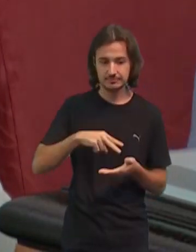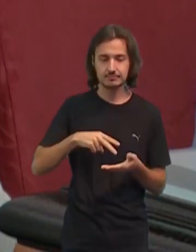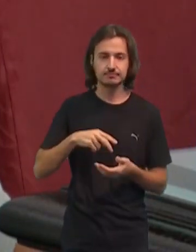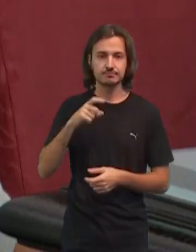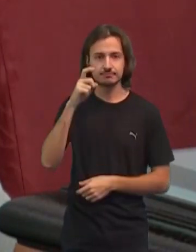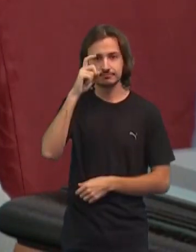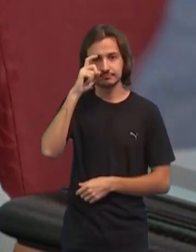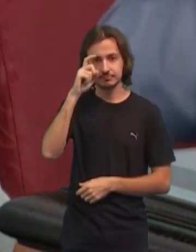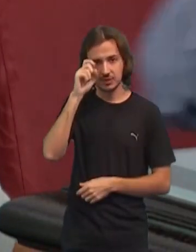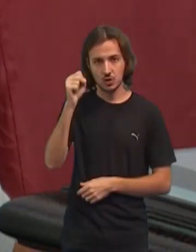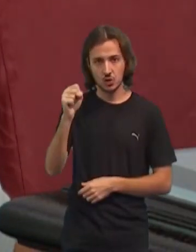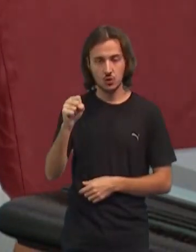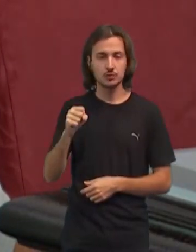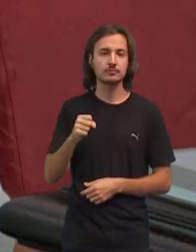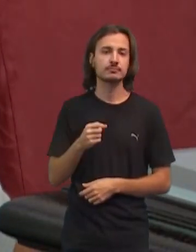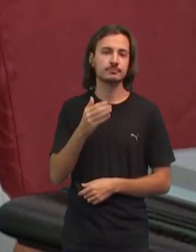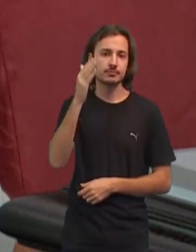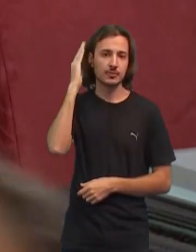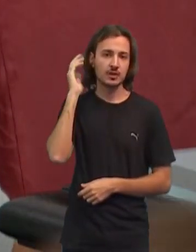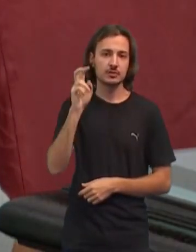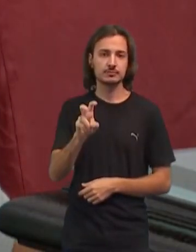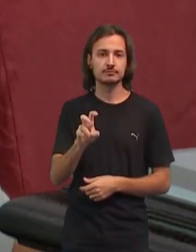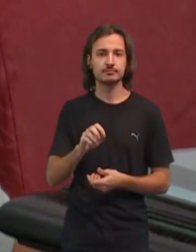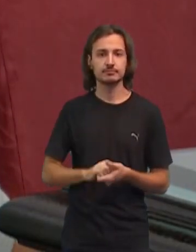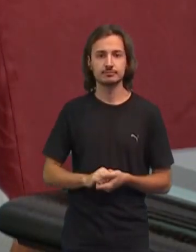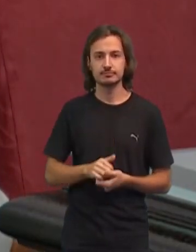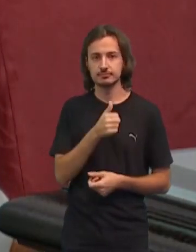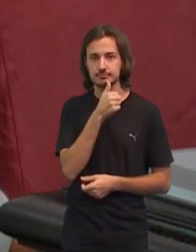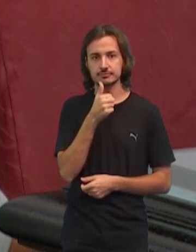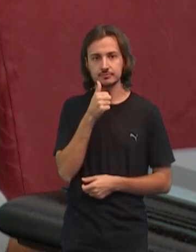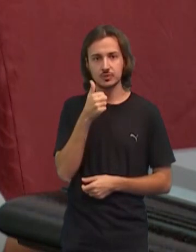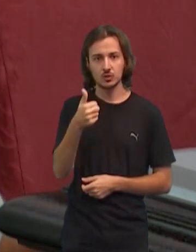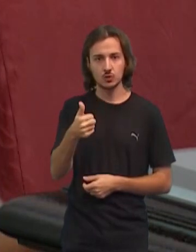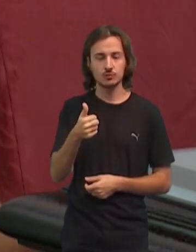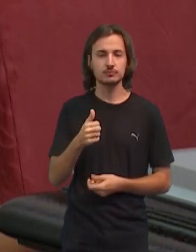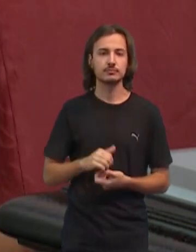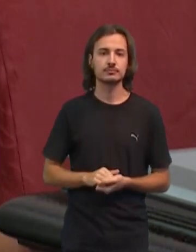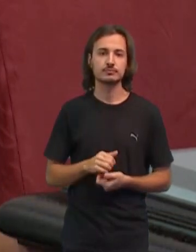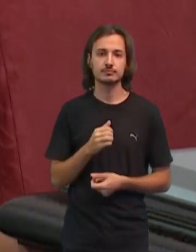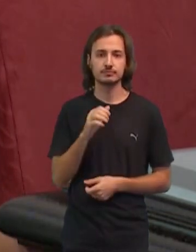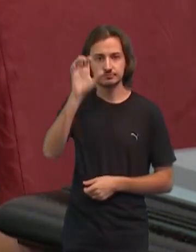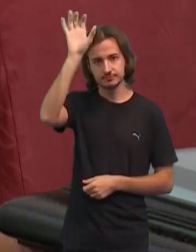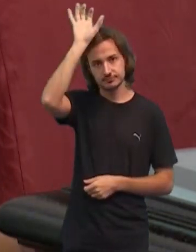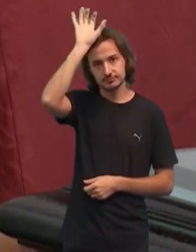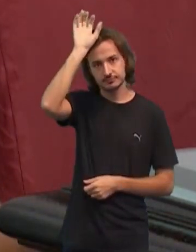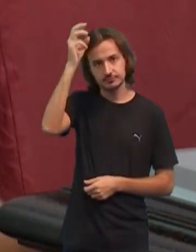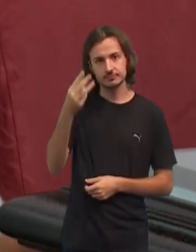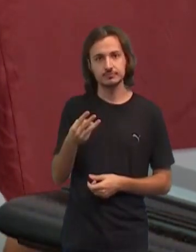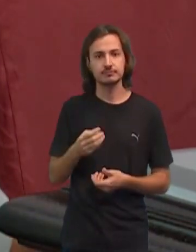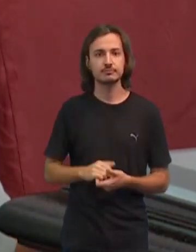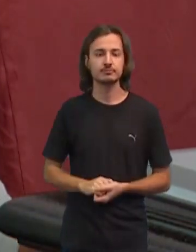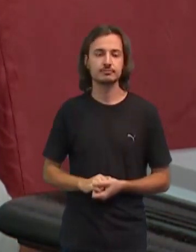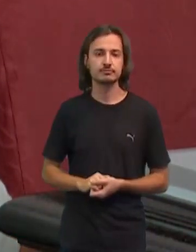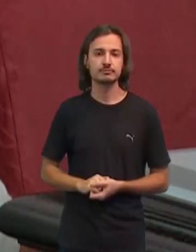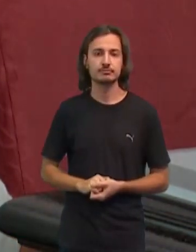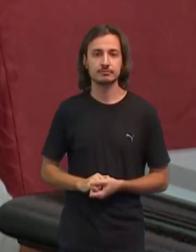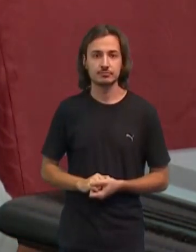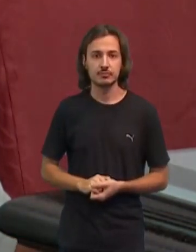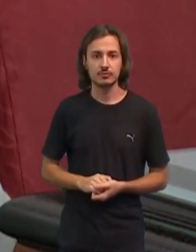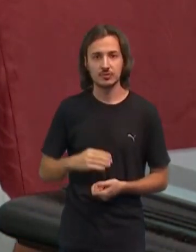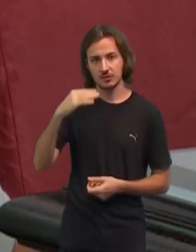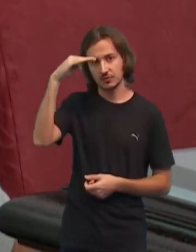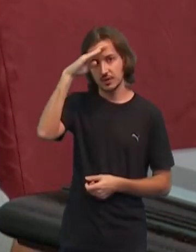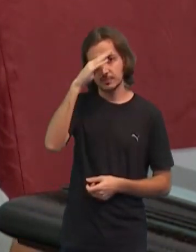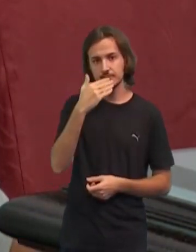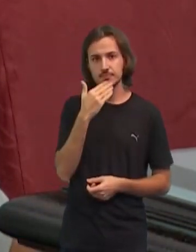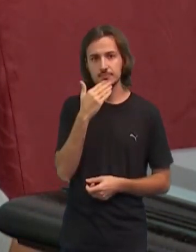Schaefer, 8. Pardal, 5. Sargento Melo Casal, 1. Wagner de Oliveira, 3. Em destaque, vereador Wagner de Oliveira solicita